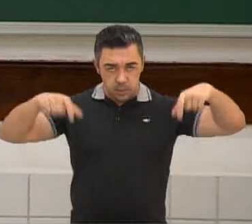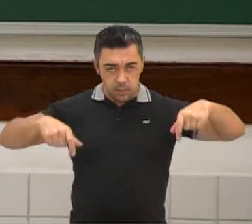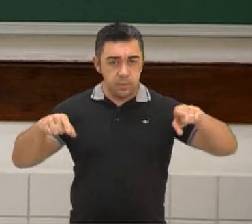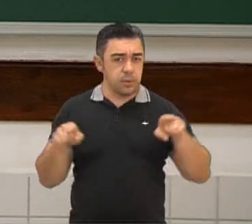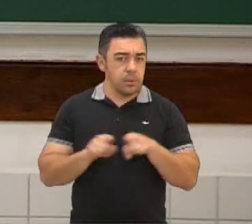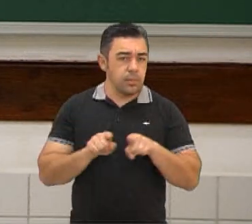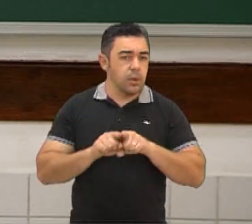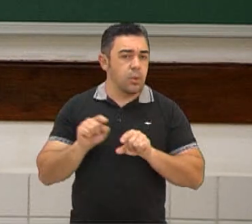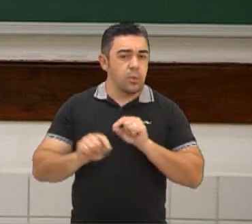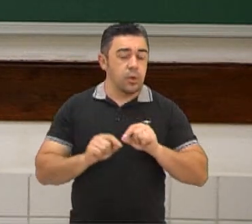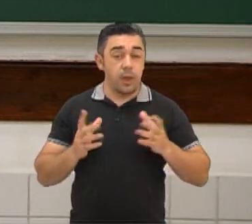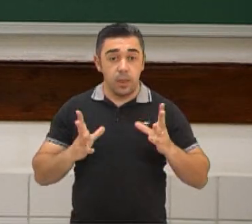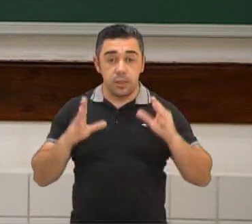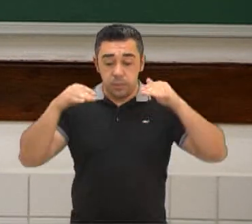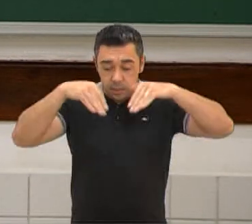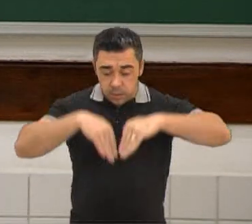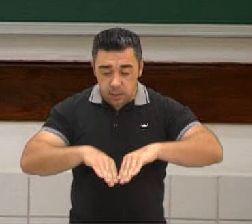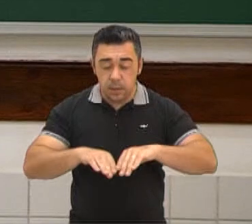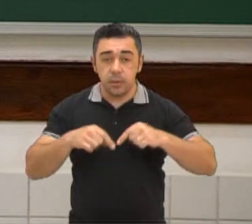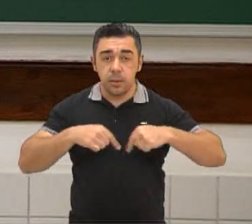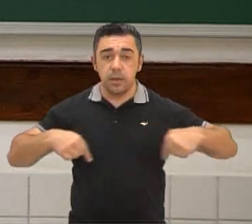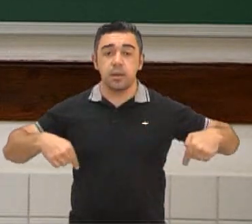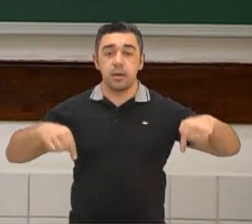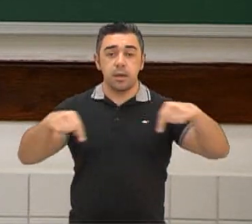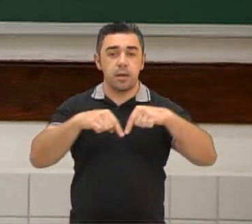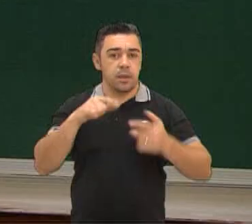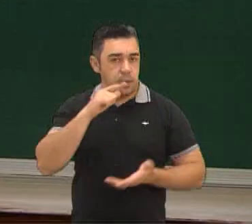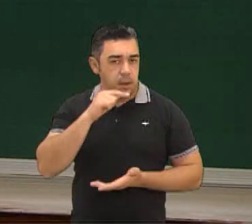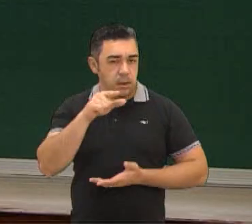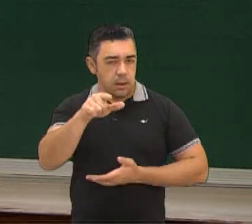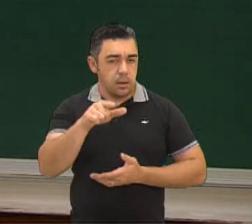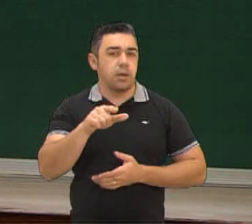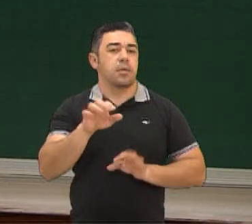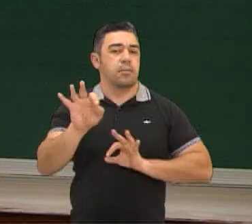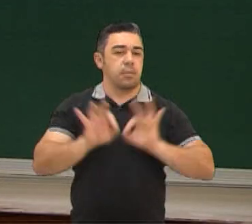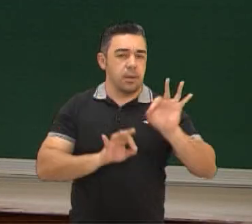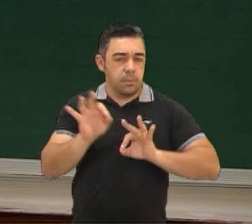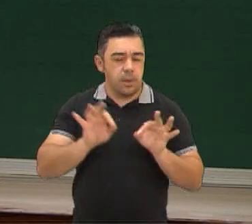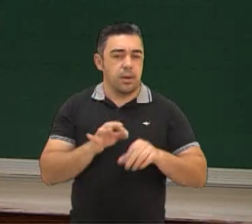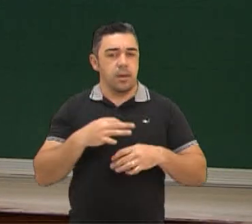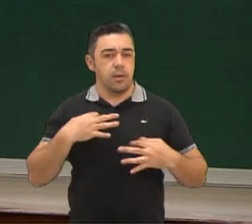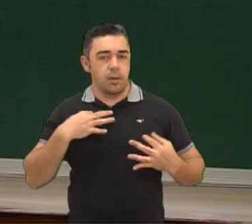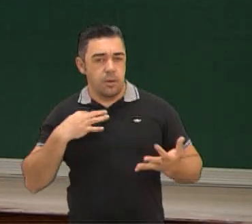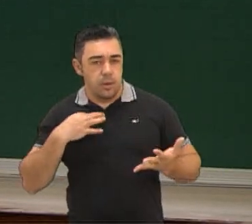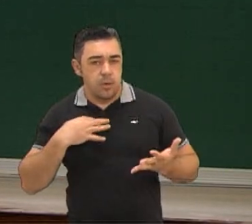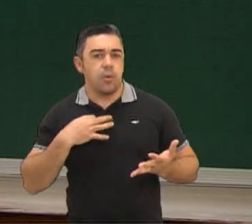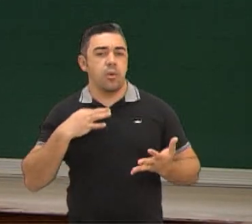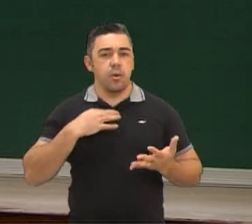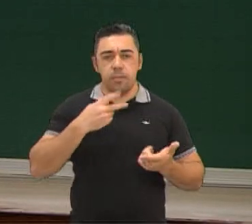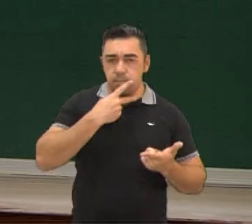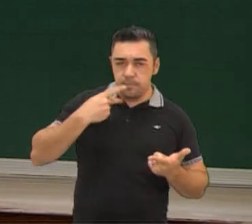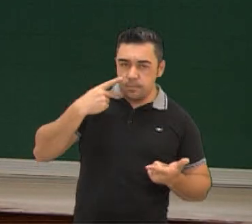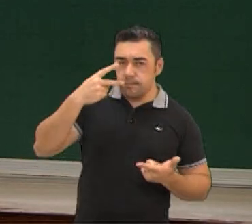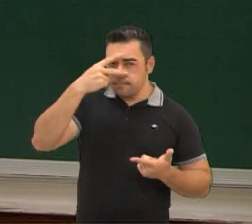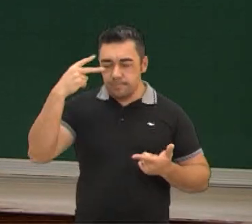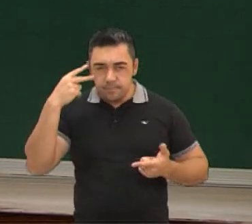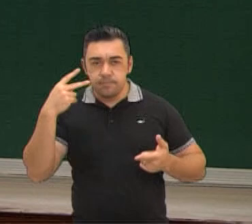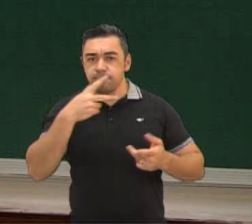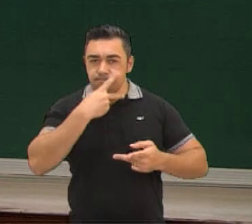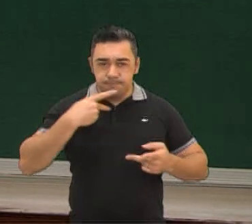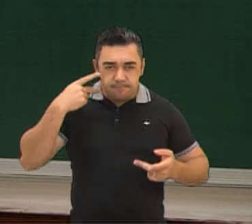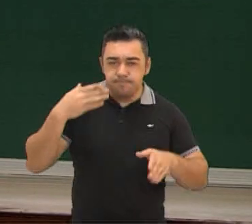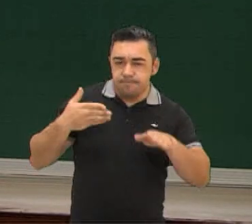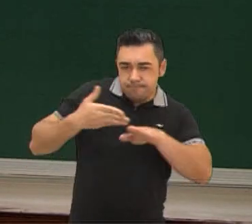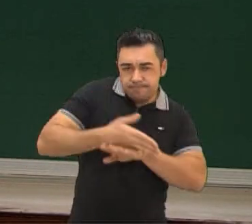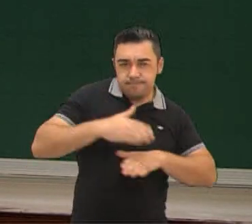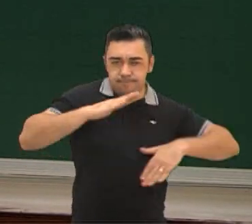vai pular na piscina. Olha só, põe aí o seu traje de banho, o seu maiô, o seu calção e hoje